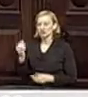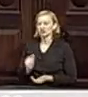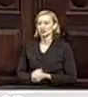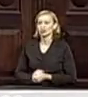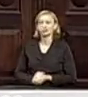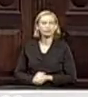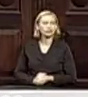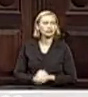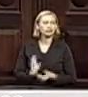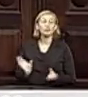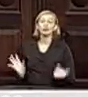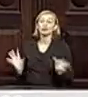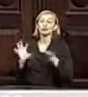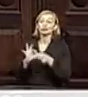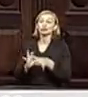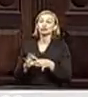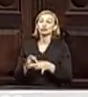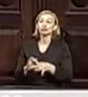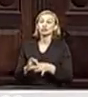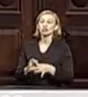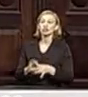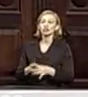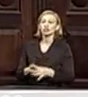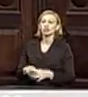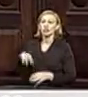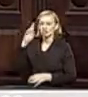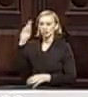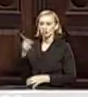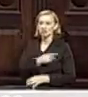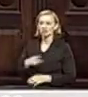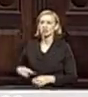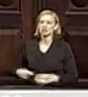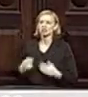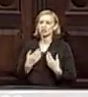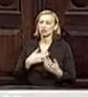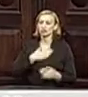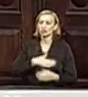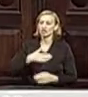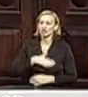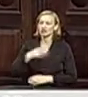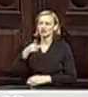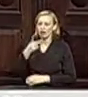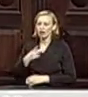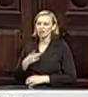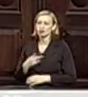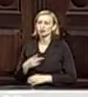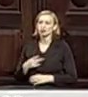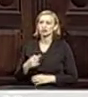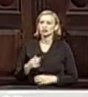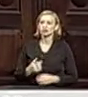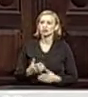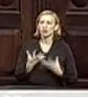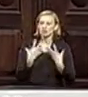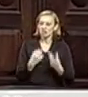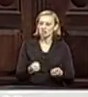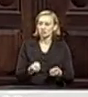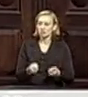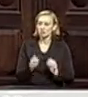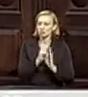E para concluir, senhor presidente, eu gostaria também de declarar o meu apoio ao projeto do deputado doutor Giulianelli,